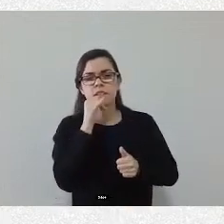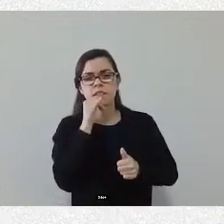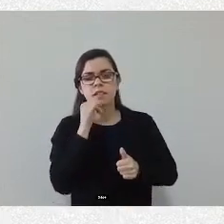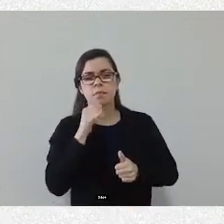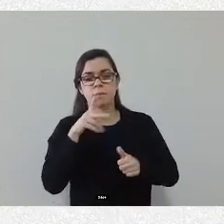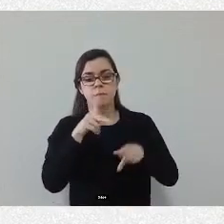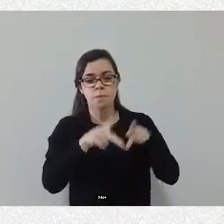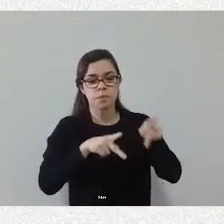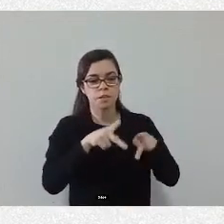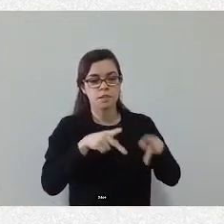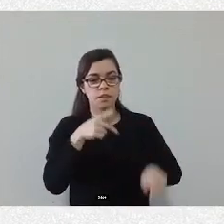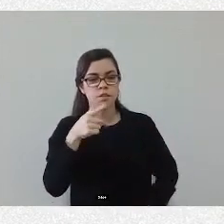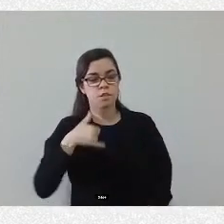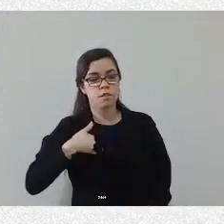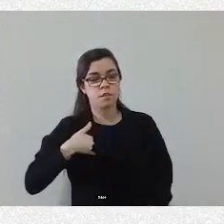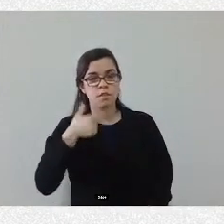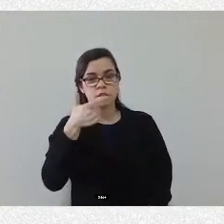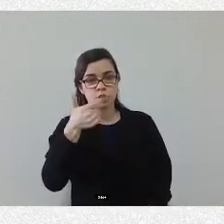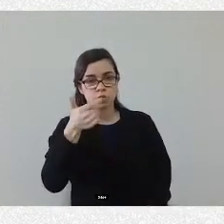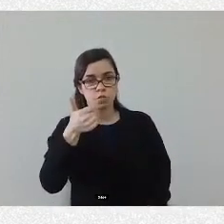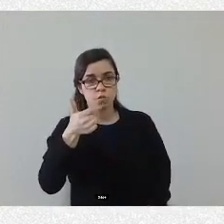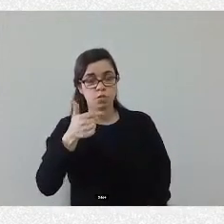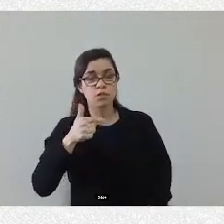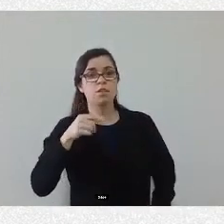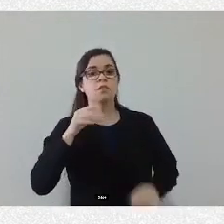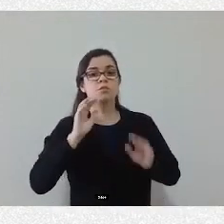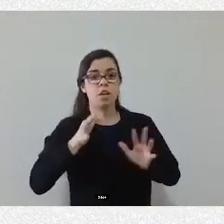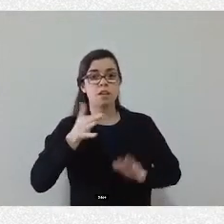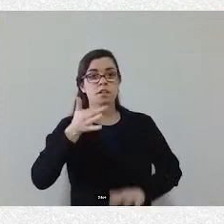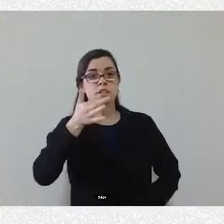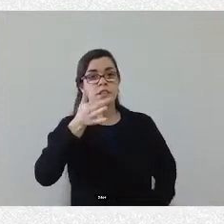anos 100% imunizada, ou